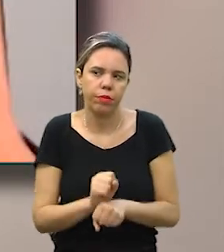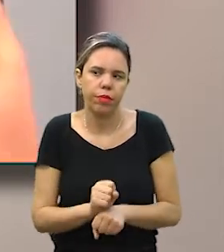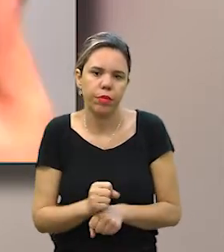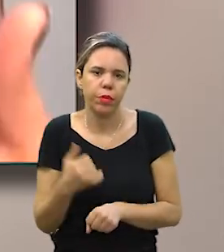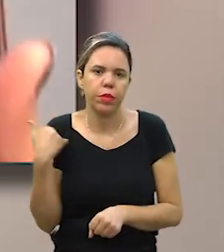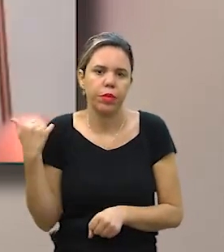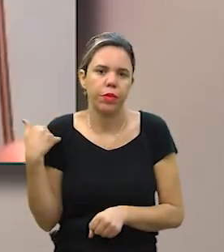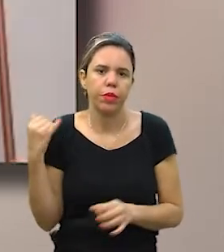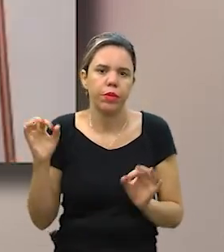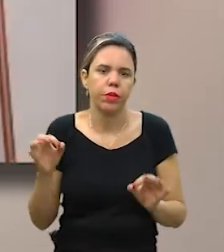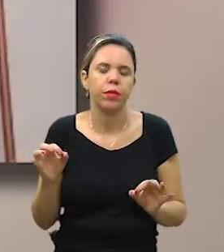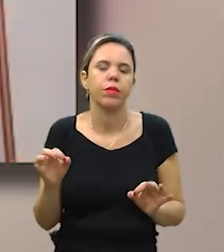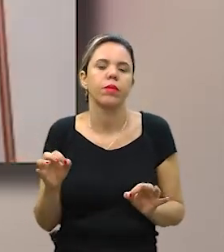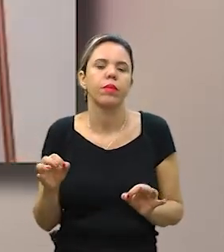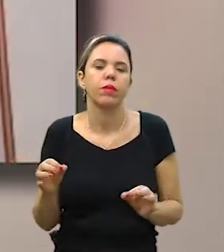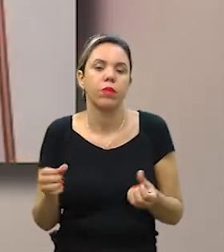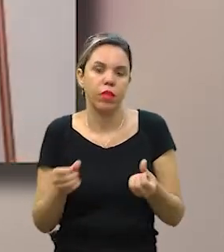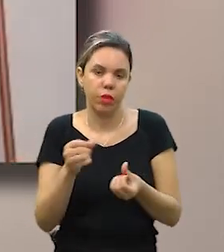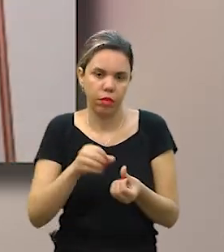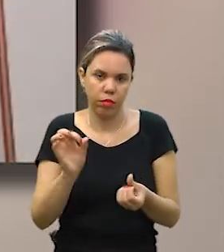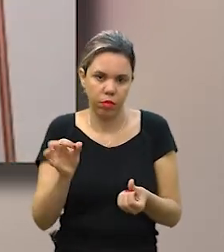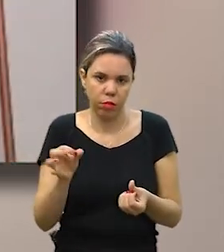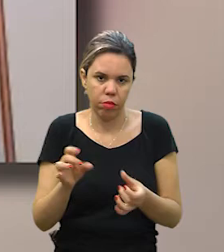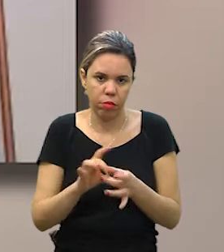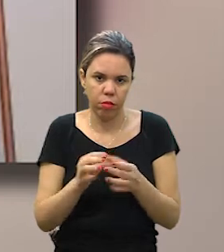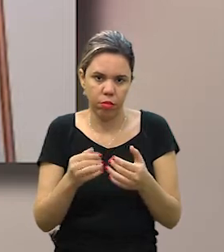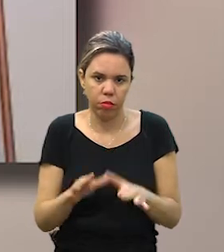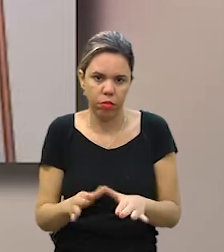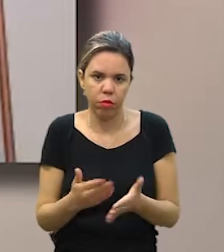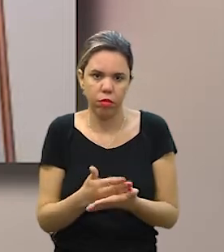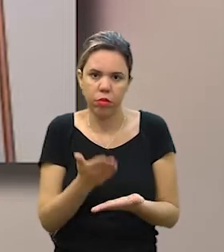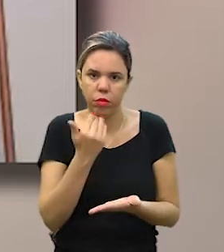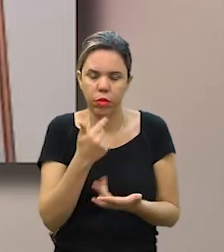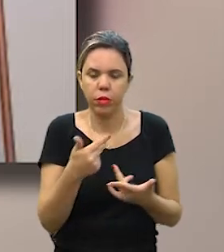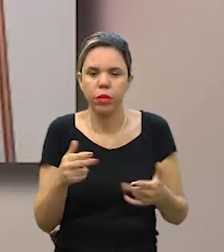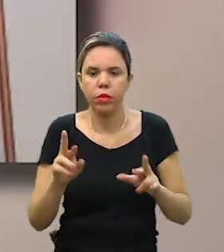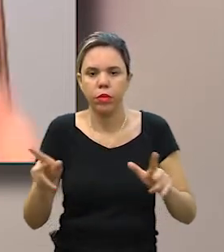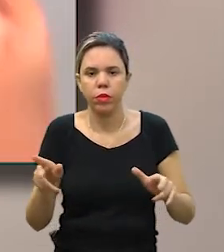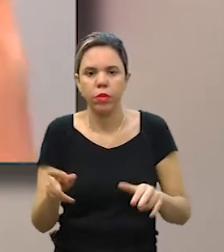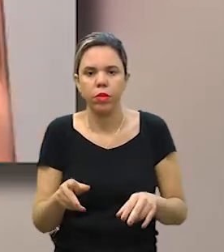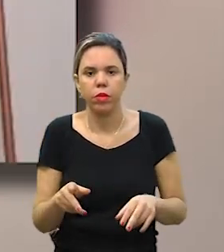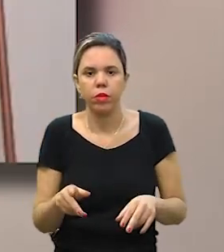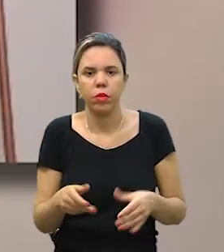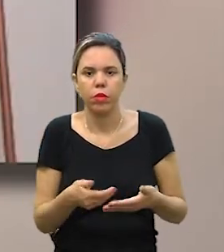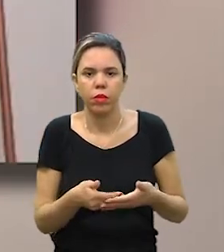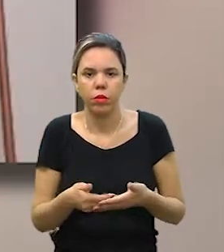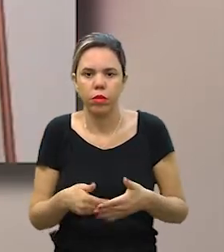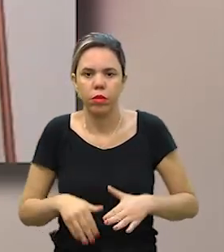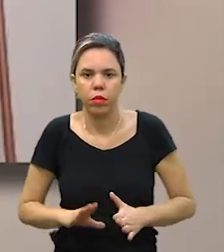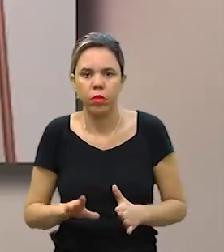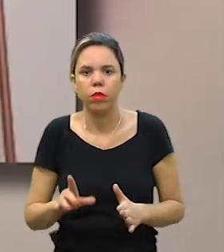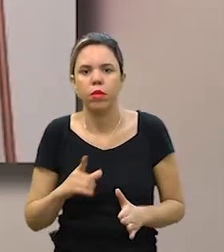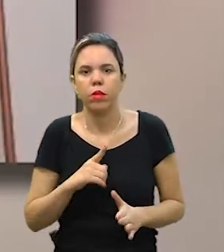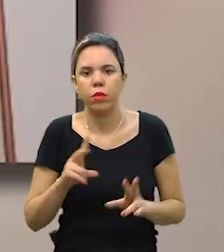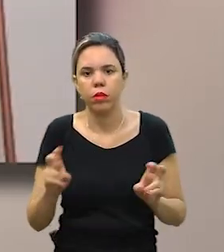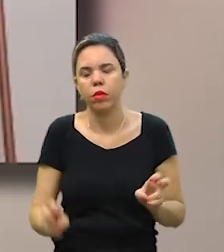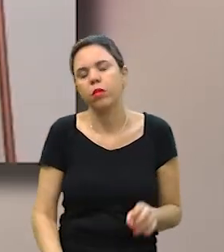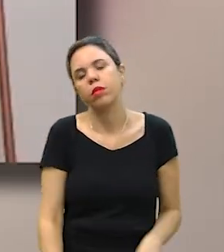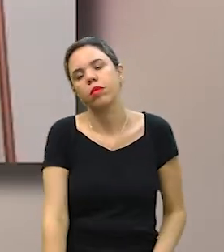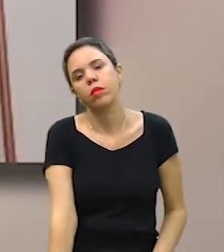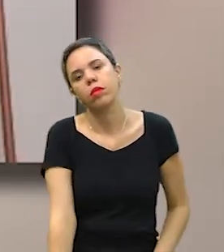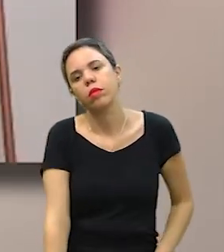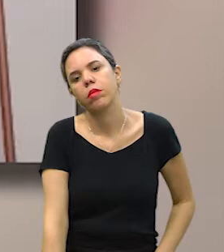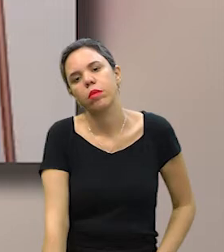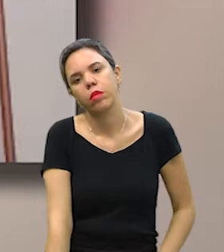espere a idade corrigida de 6 meses para liberar essa introdução, diferente de um bebê que nasceu a termo,